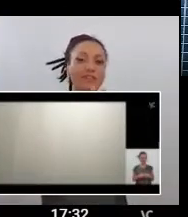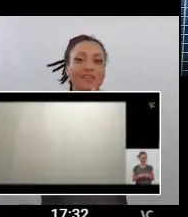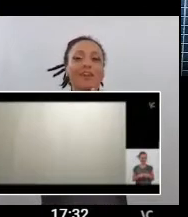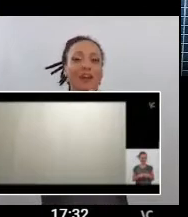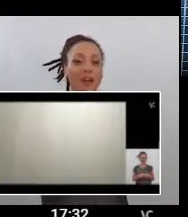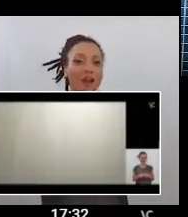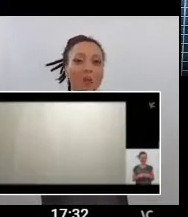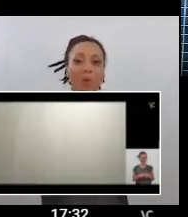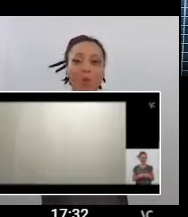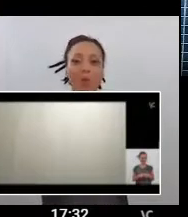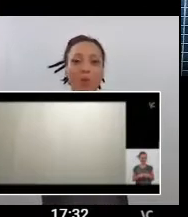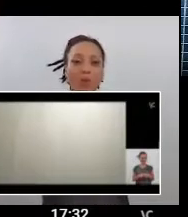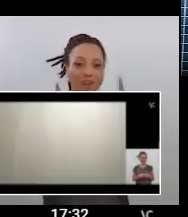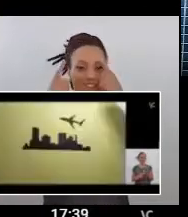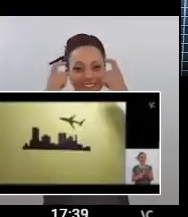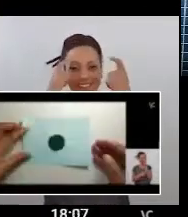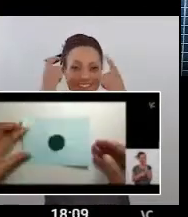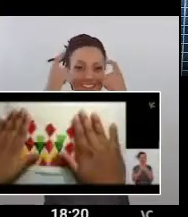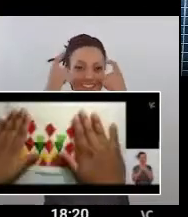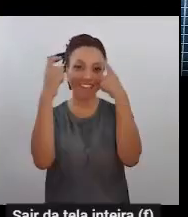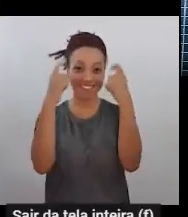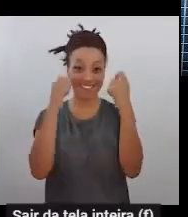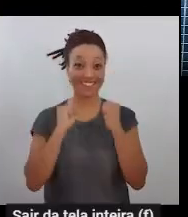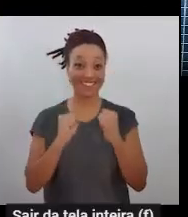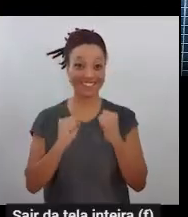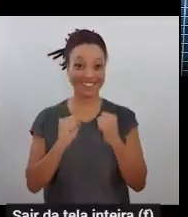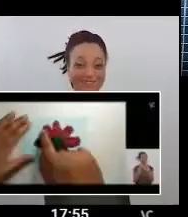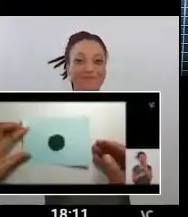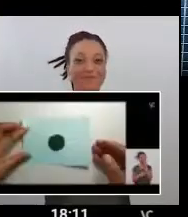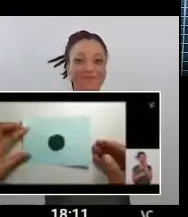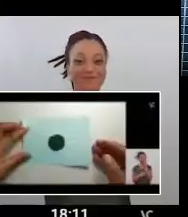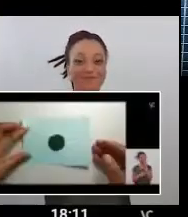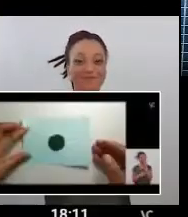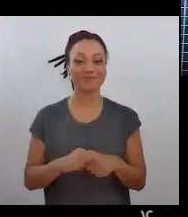a nossa criatividade. Aqui, eu criei.